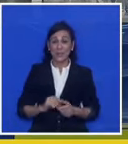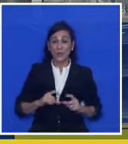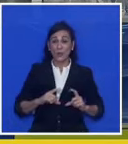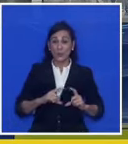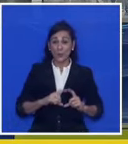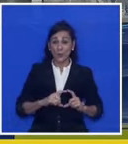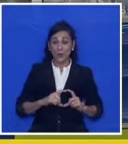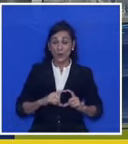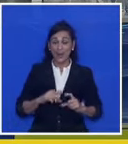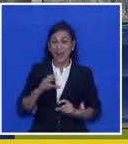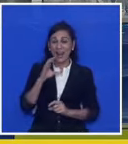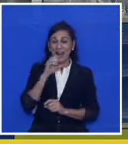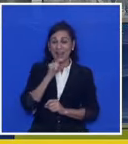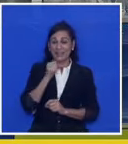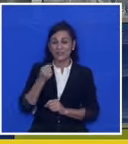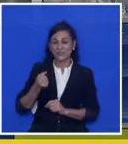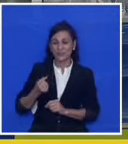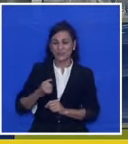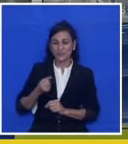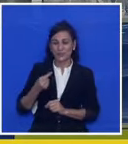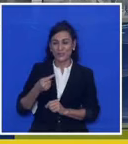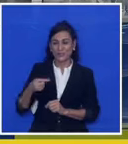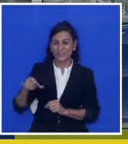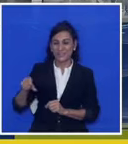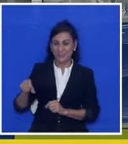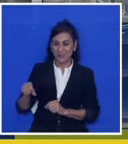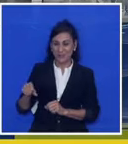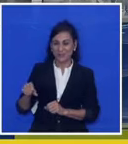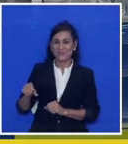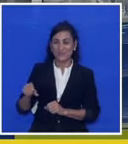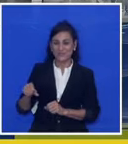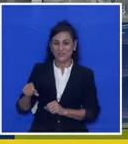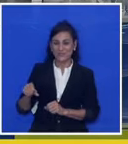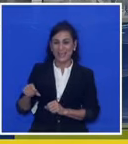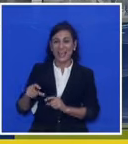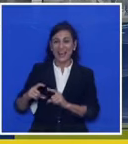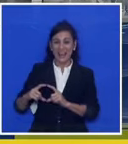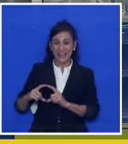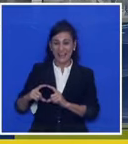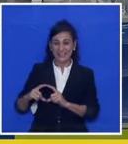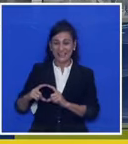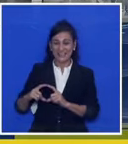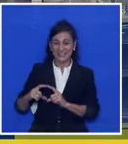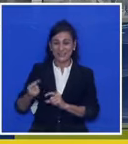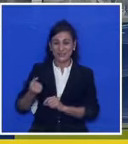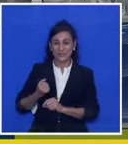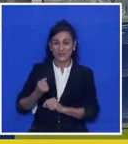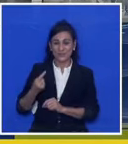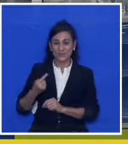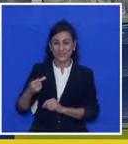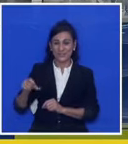Bola laranja, número 19. Laranja, 19.